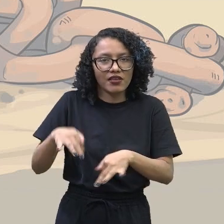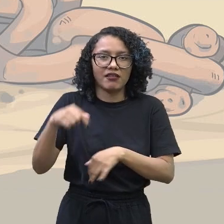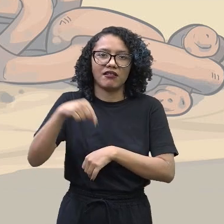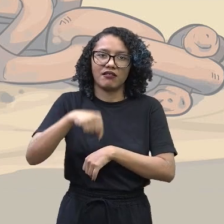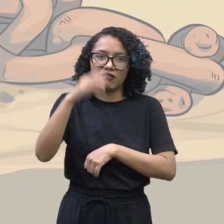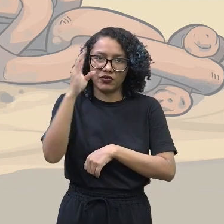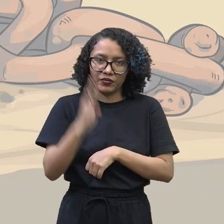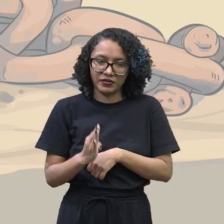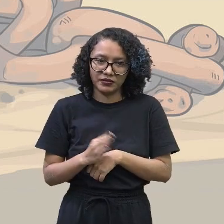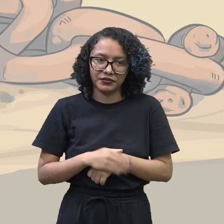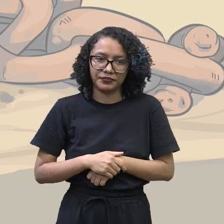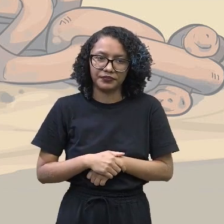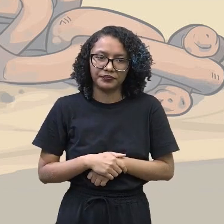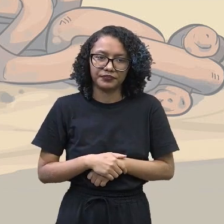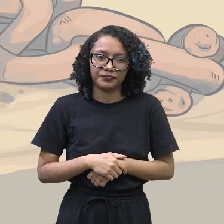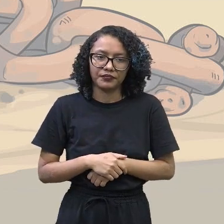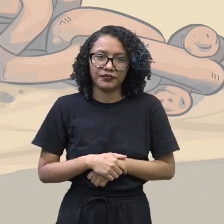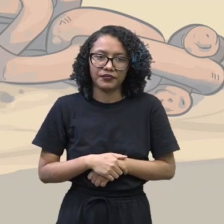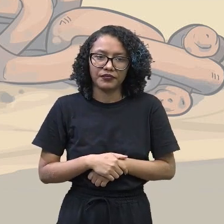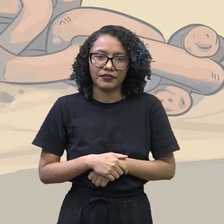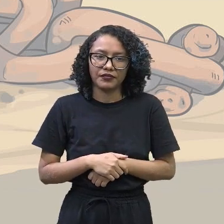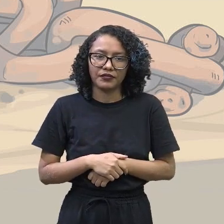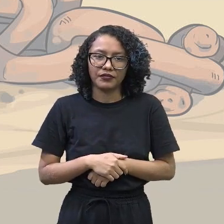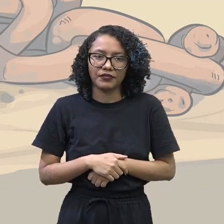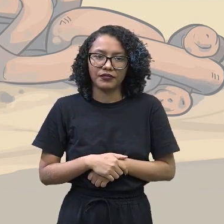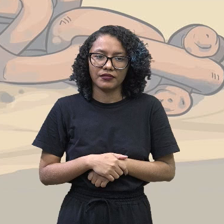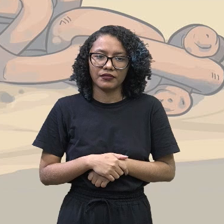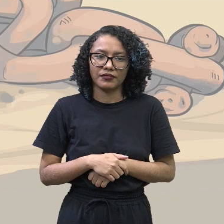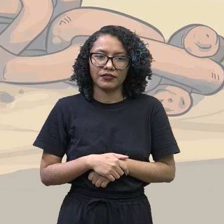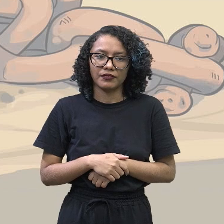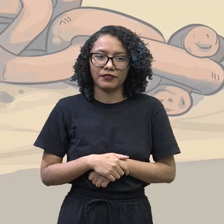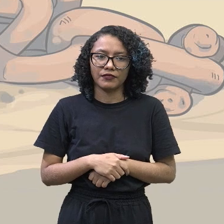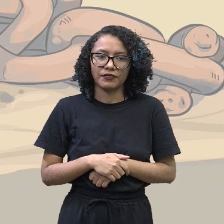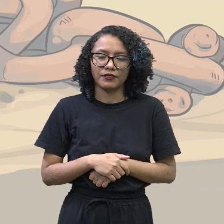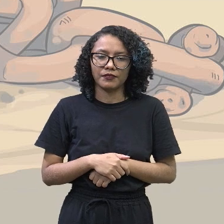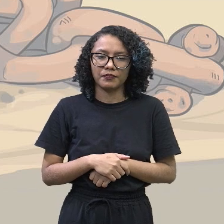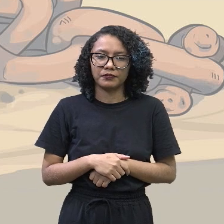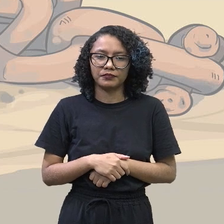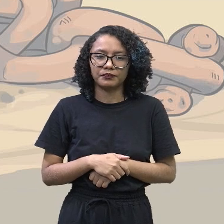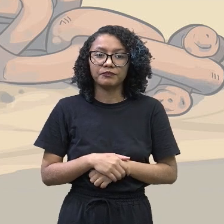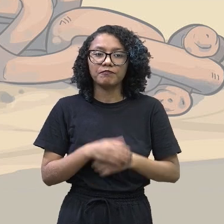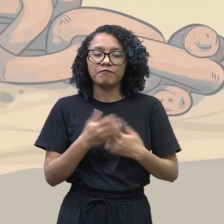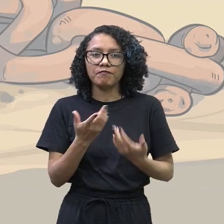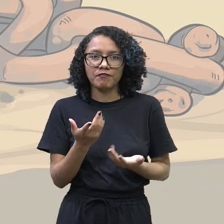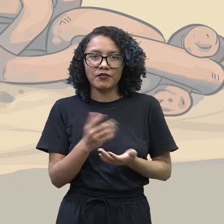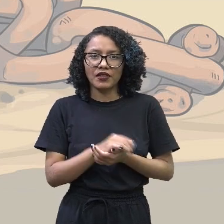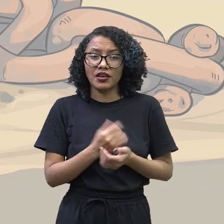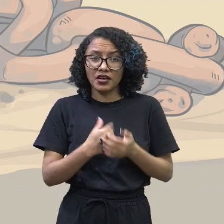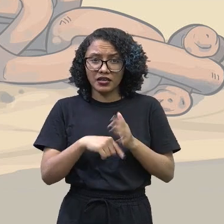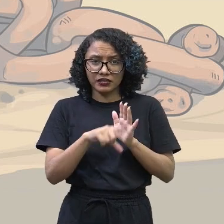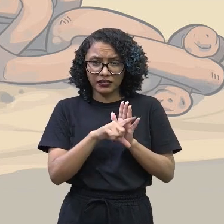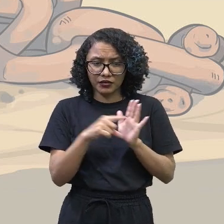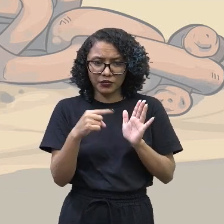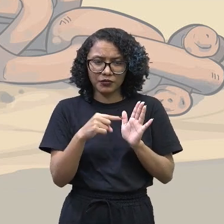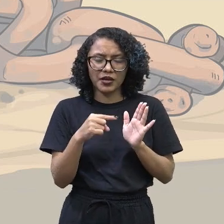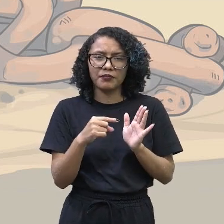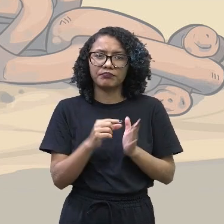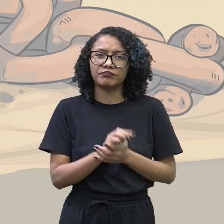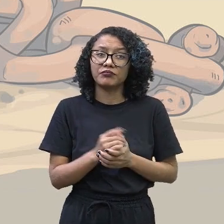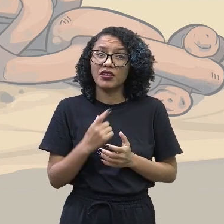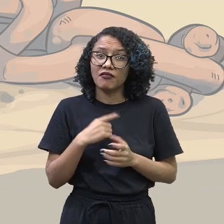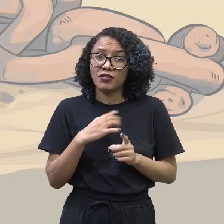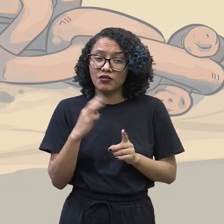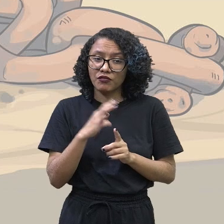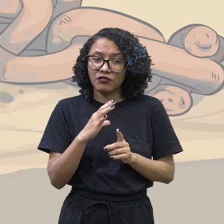elas foram advindas devido à prática de alguns personagens ilustres, importantes, e também por